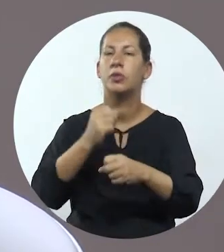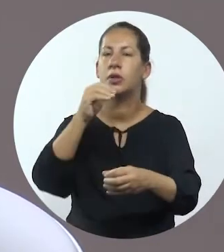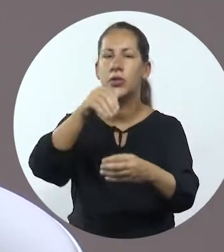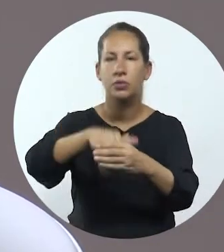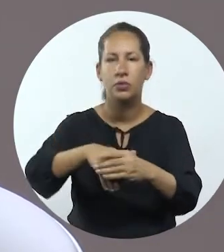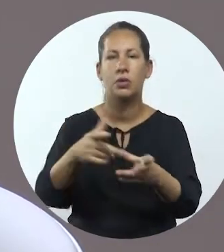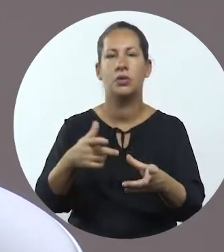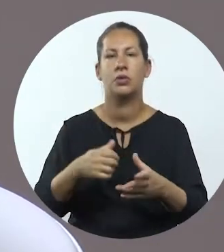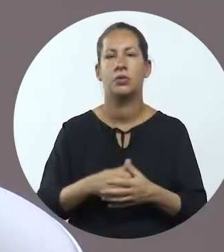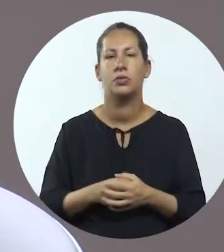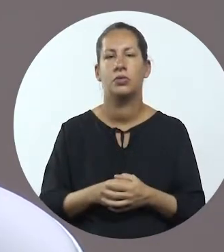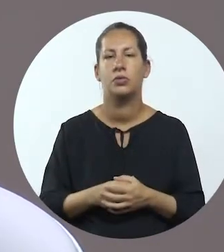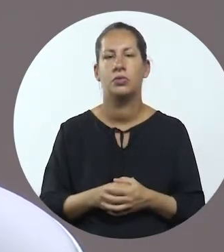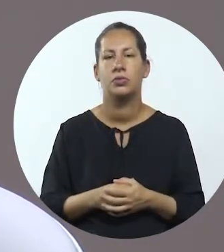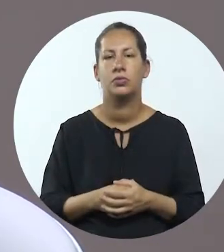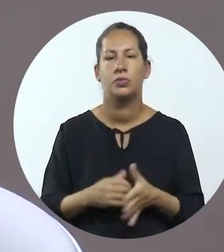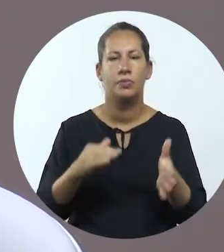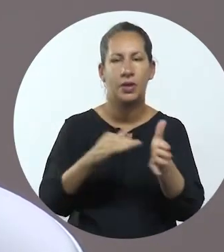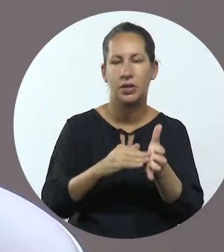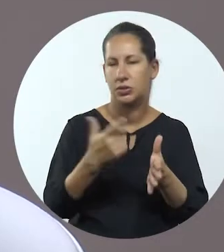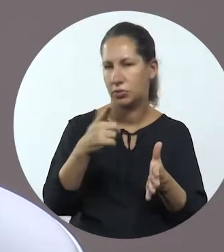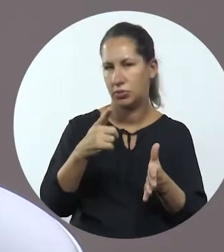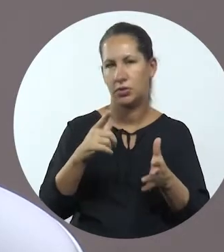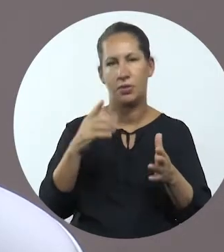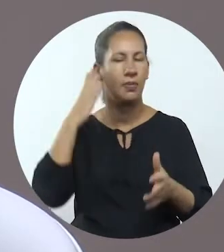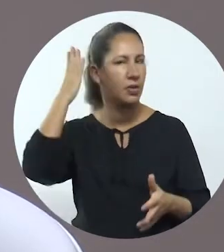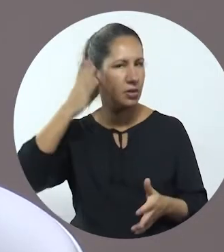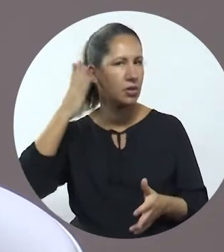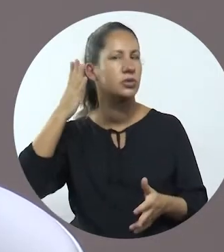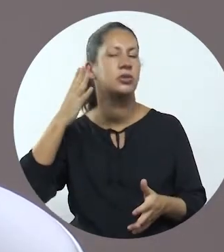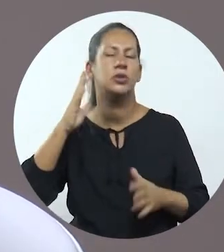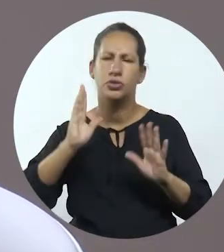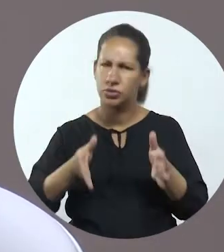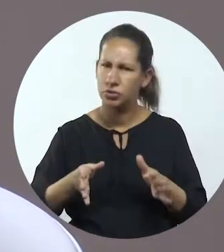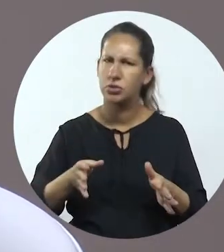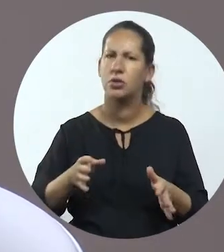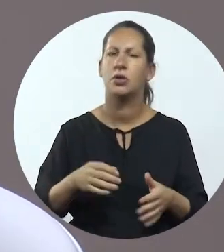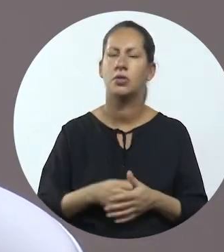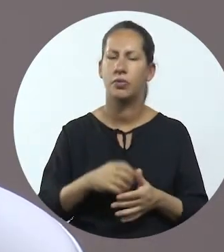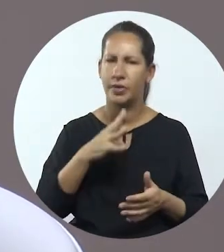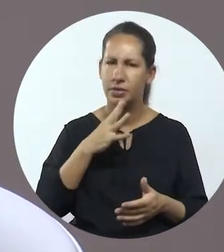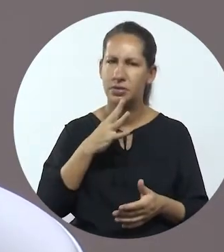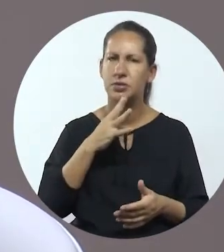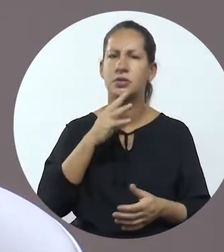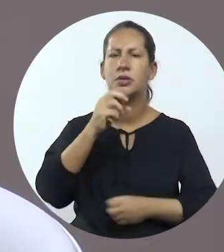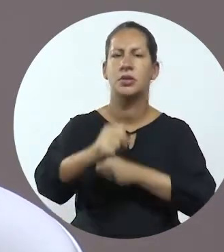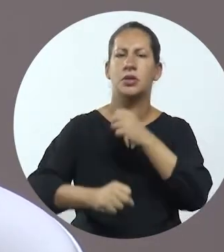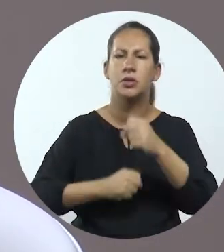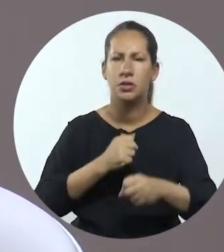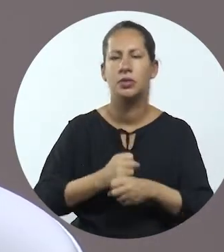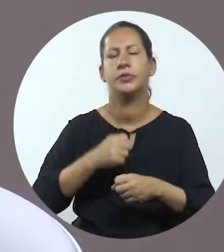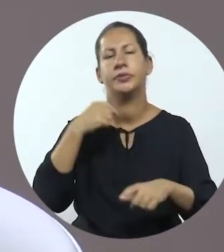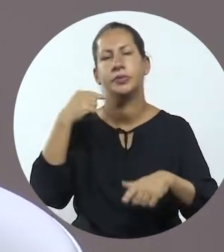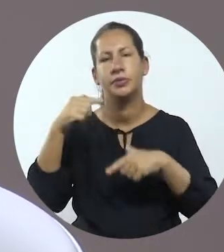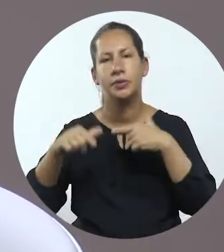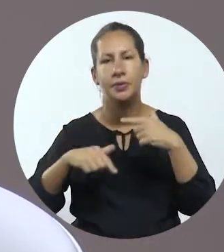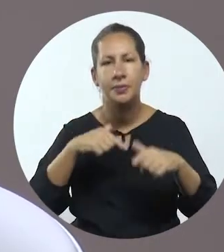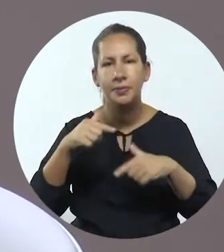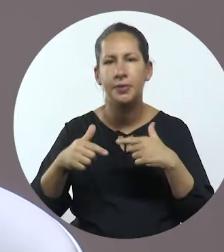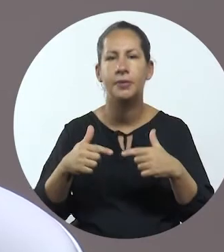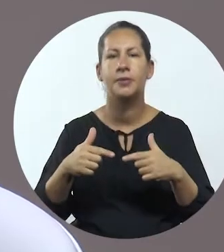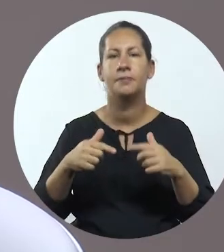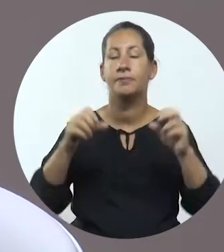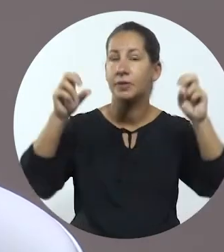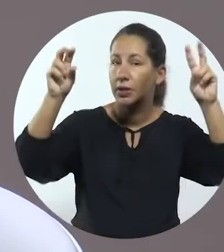sem embargo do nosso ciclo de palestras, que já é uma tradição em ano eleitoral, trabalhar